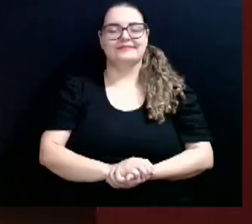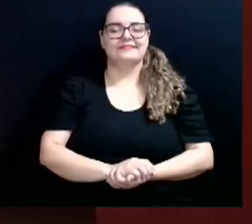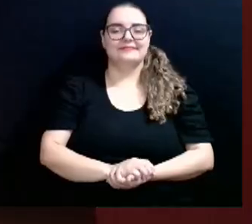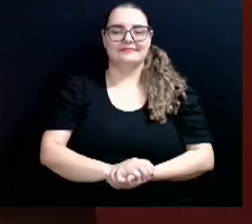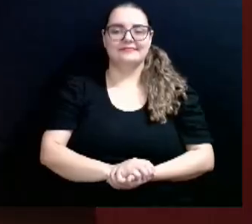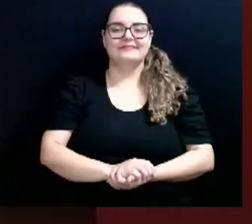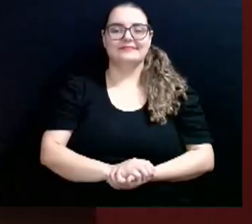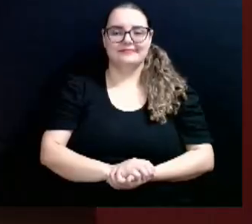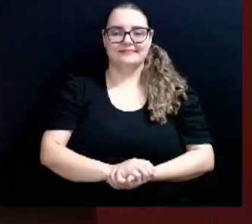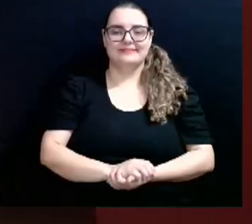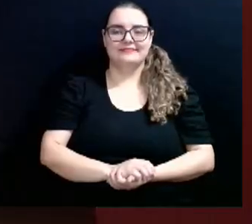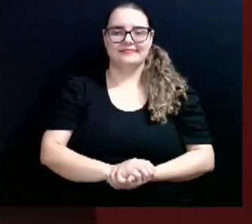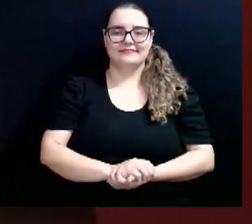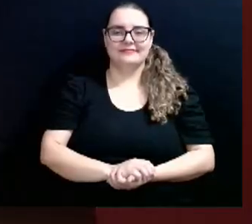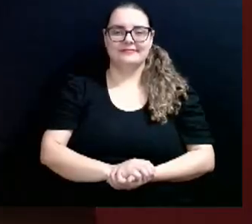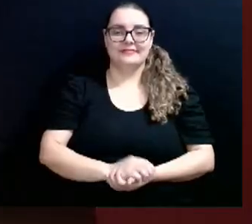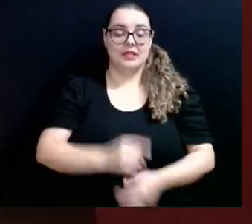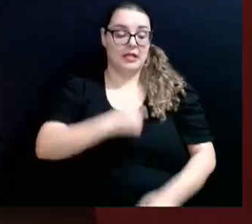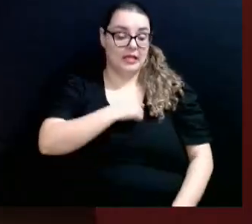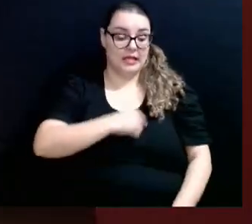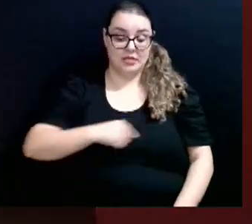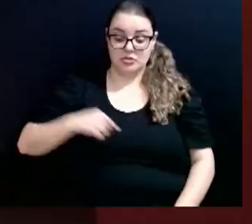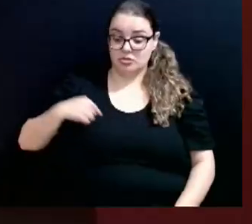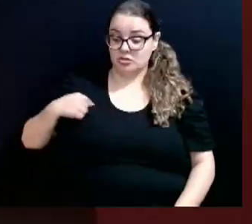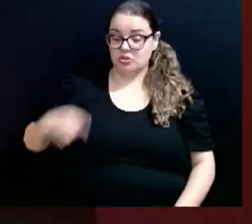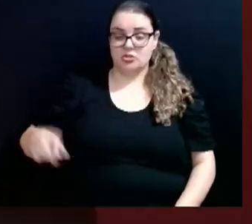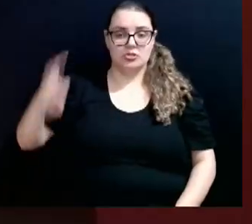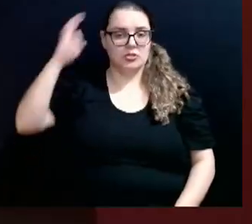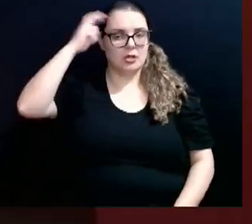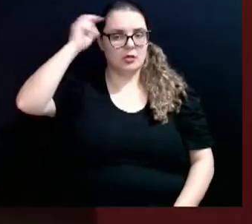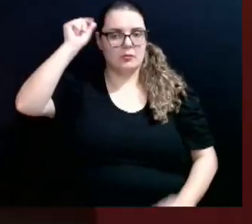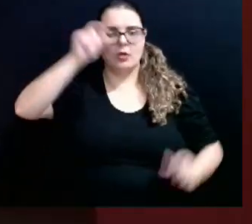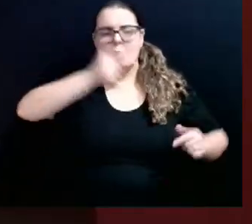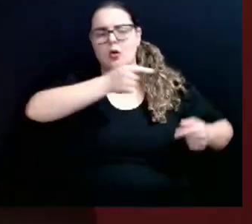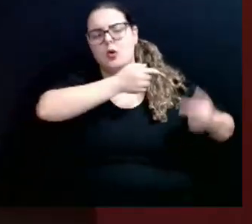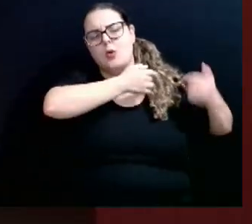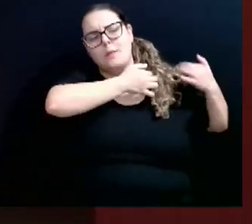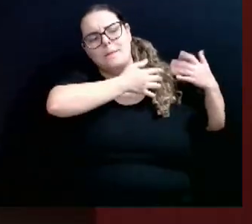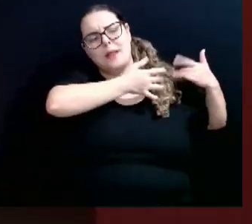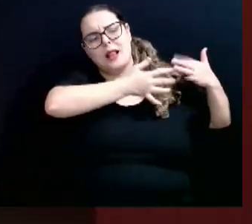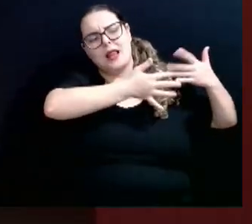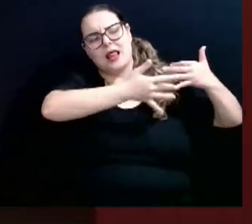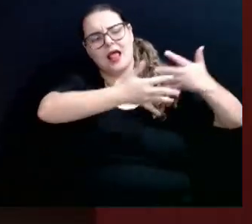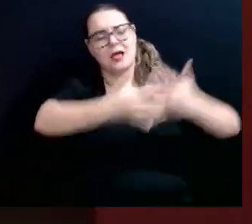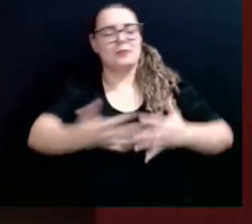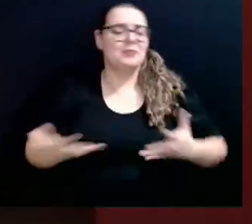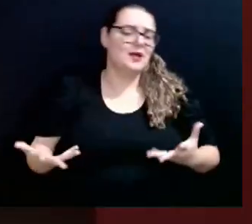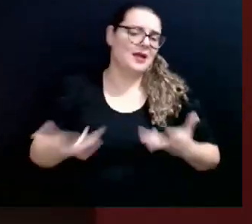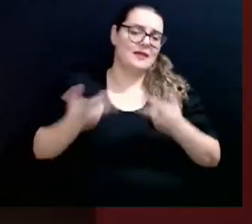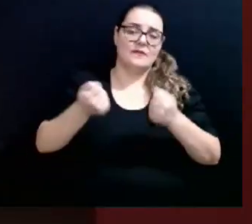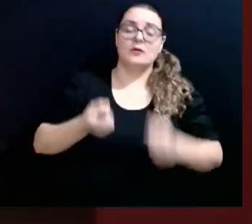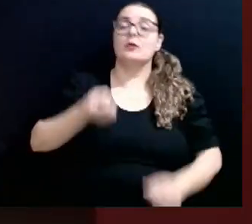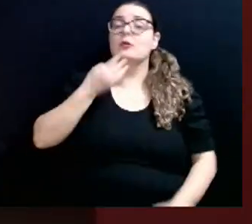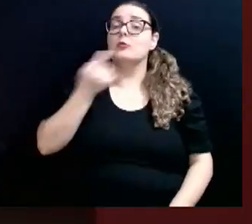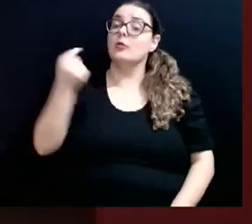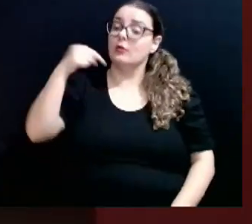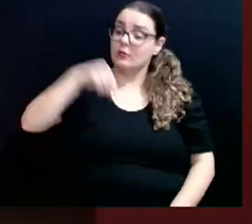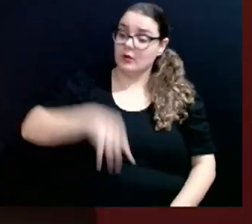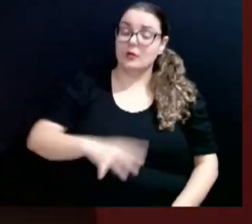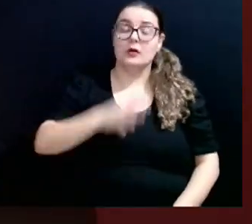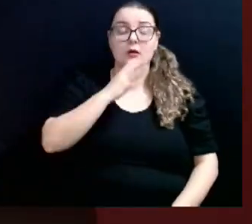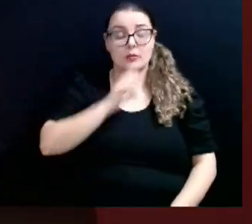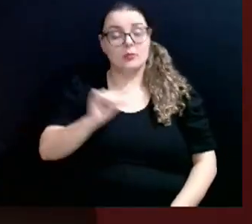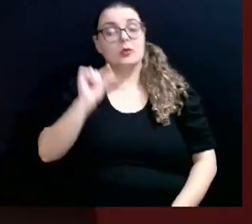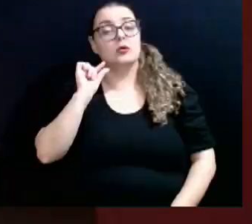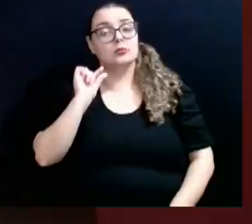Primavera. A China tem uma cultura milenar riquíssima e vale a pena vir para conhecer um pouco de tudo